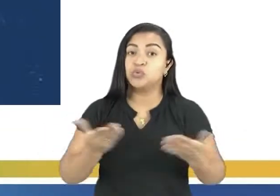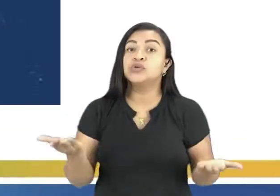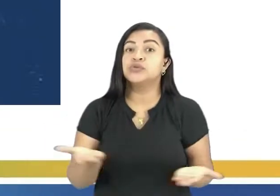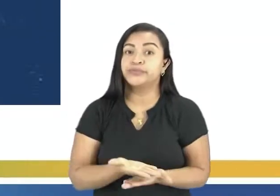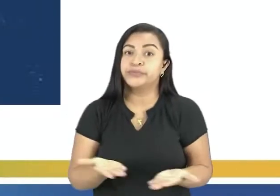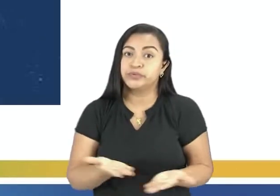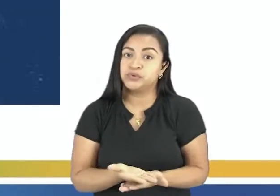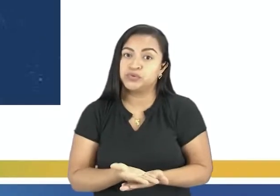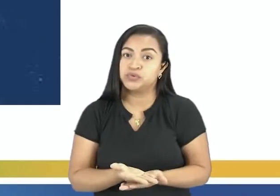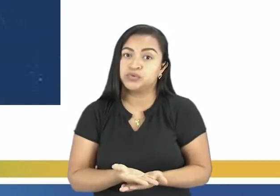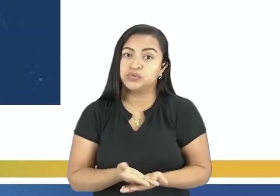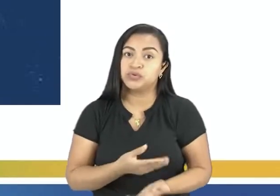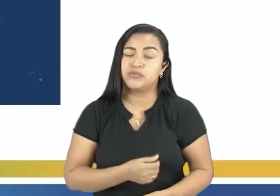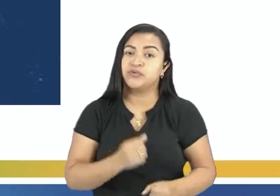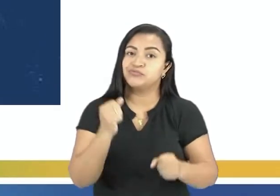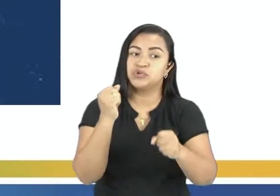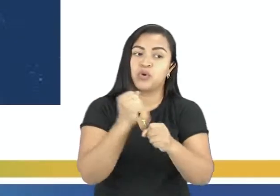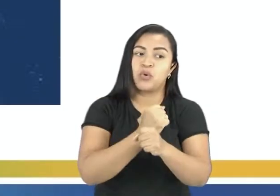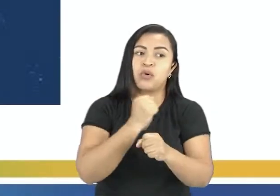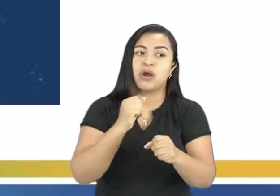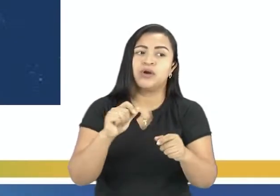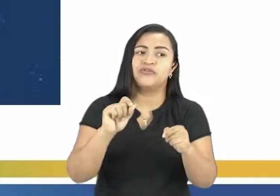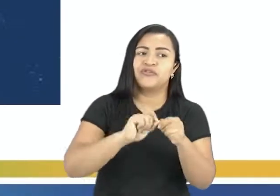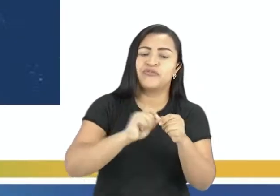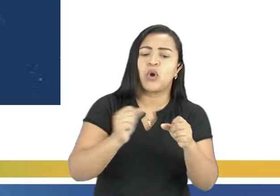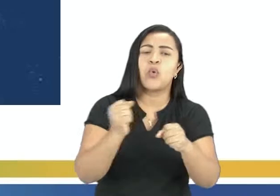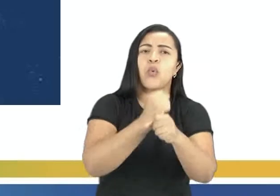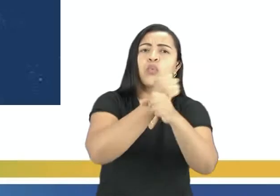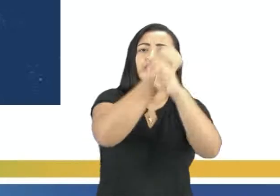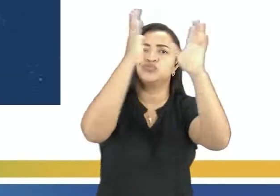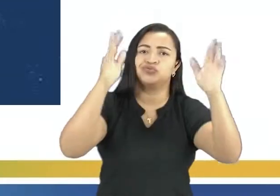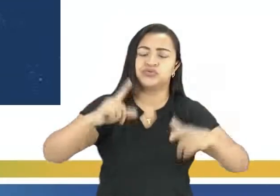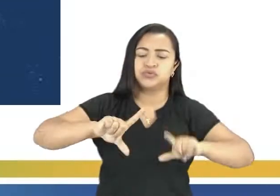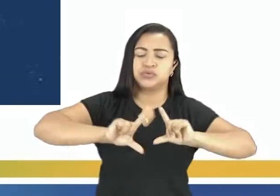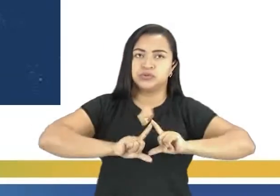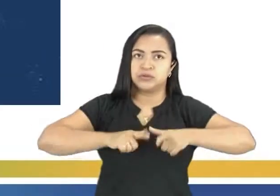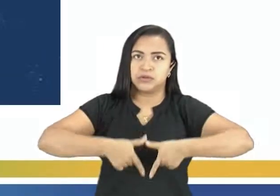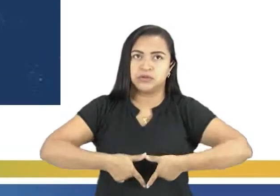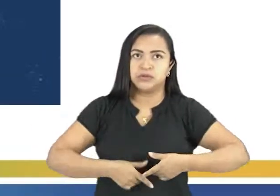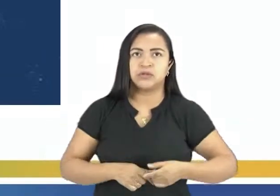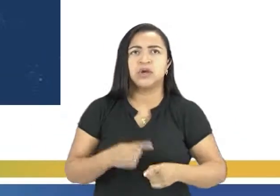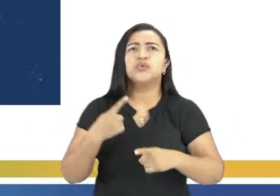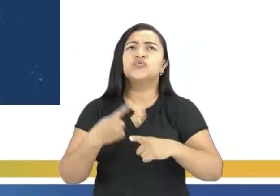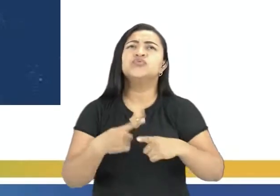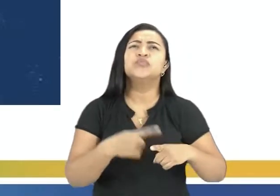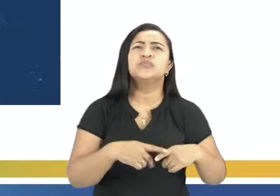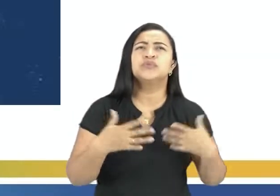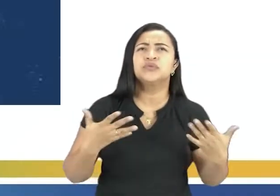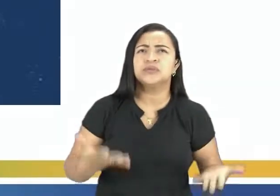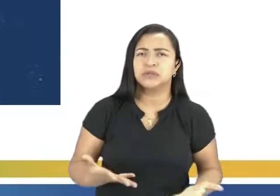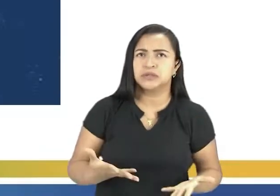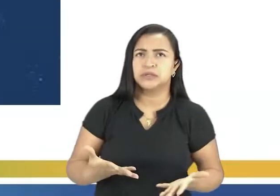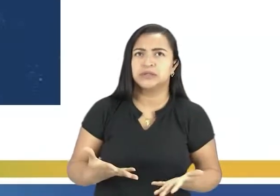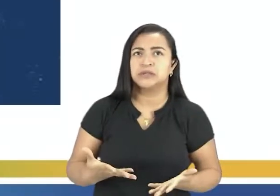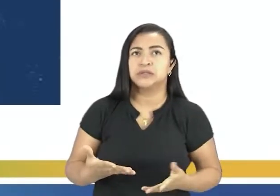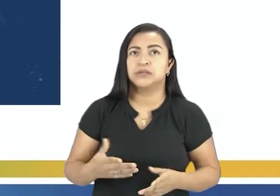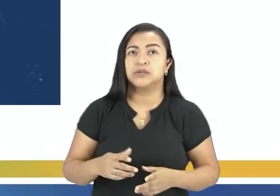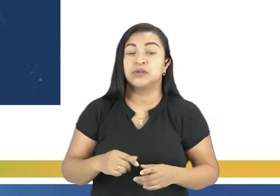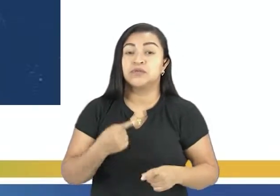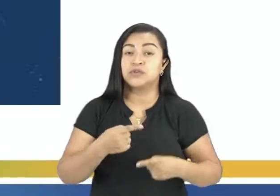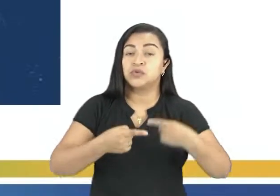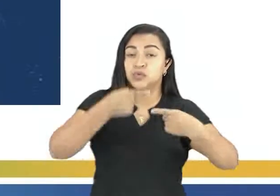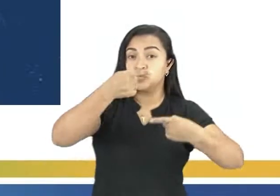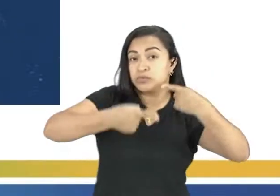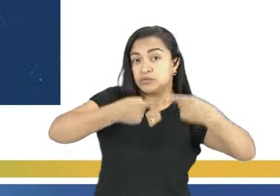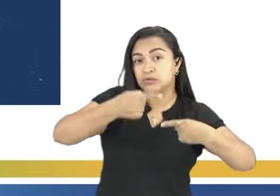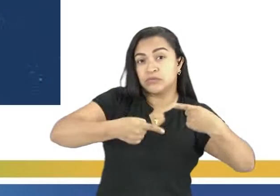quando foi construído aí Israel. E do lado nós temos os motivos que levaram diretamente aos